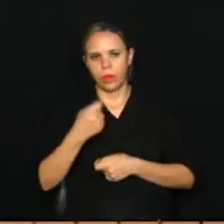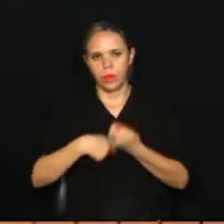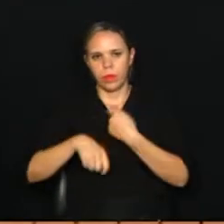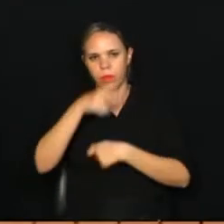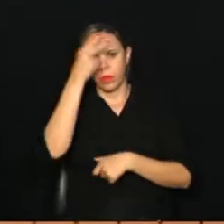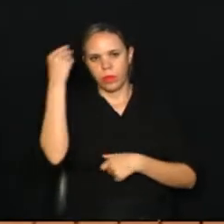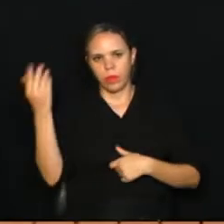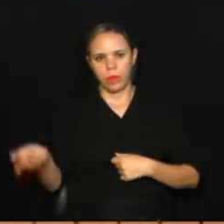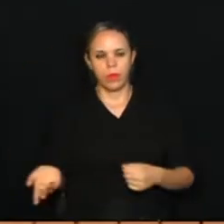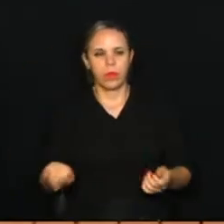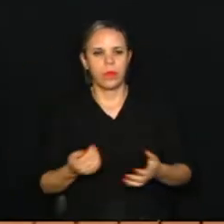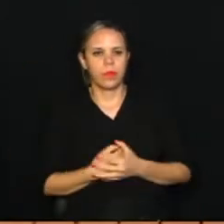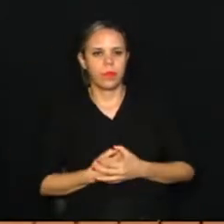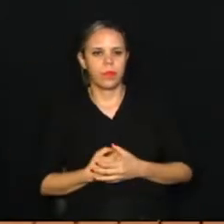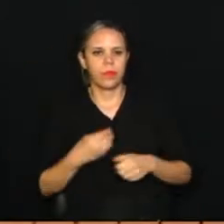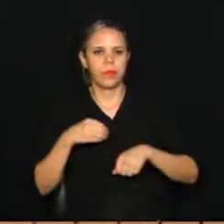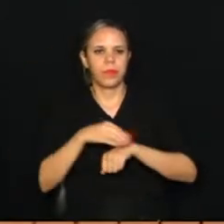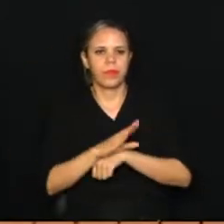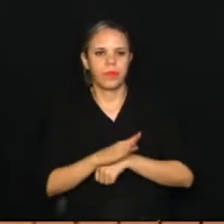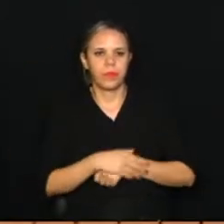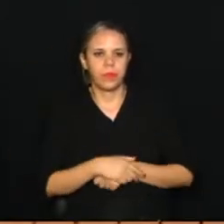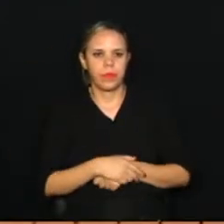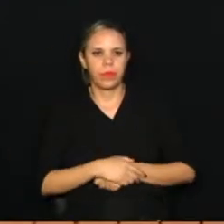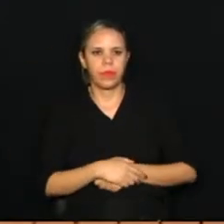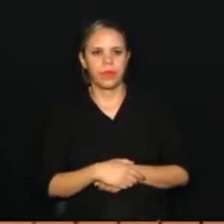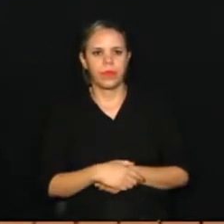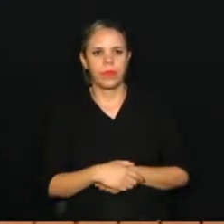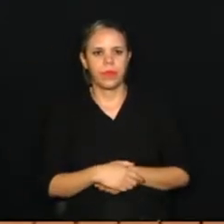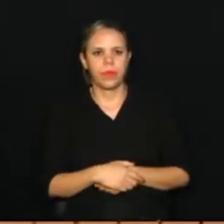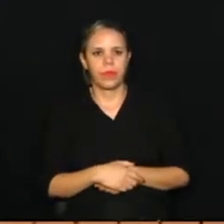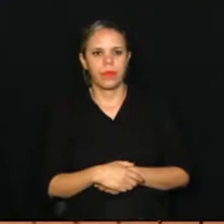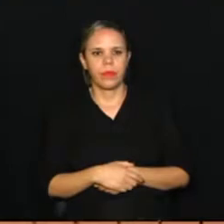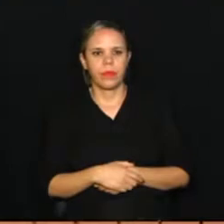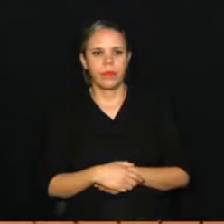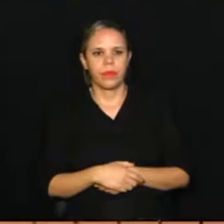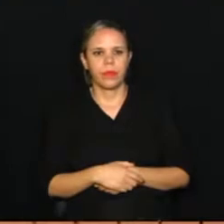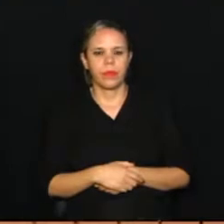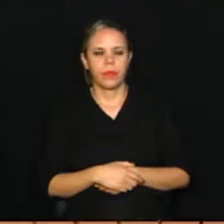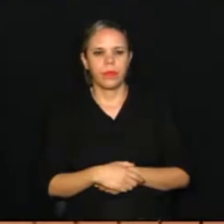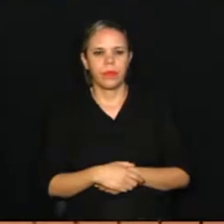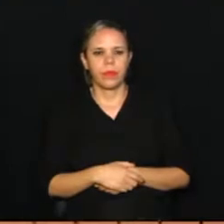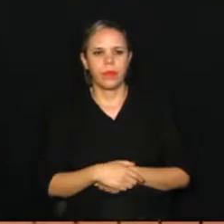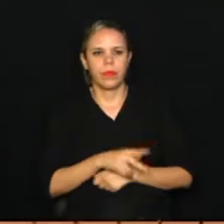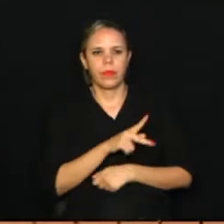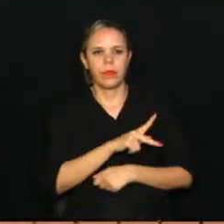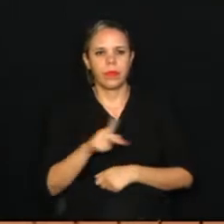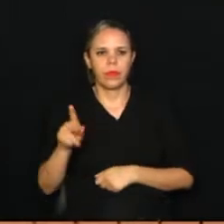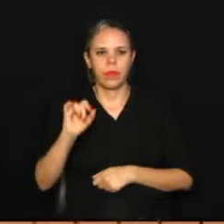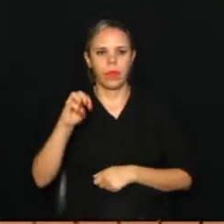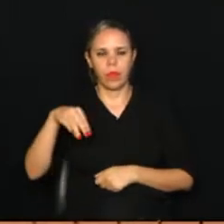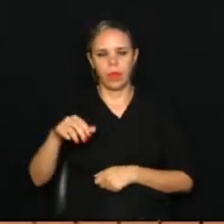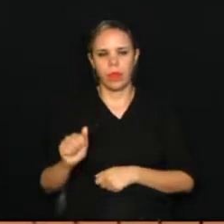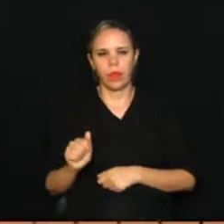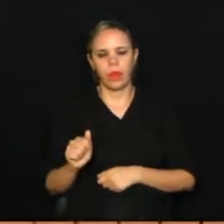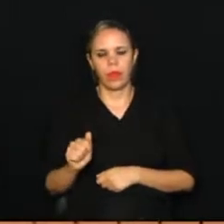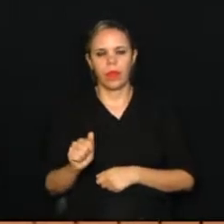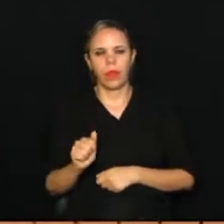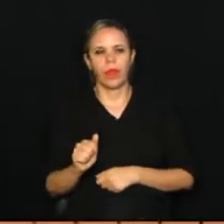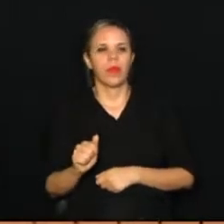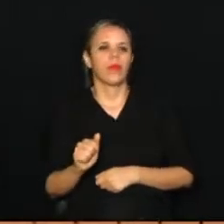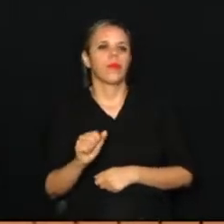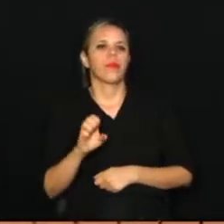pública, né? Eu passo, sem demais delongas, para o nosso presidente da IMA, Eduardo